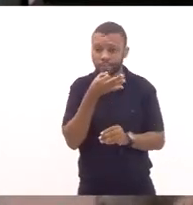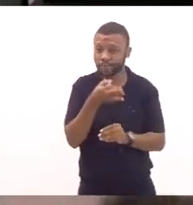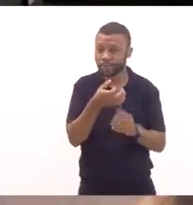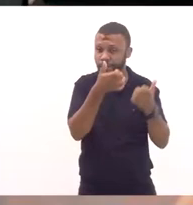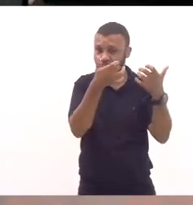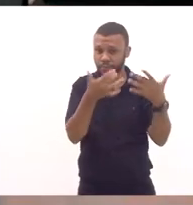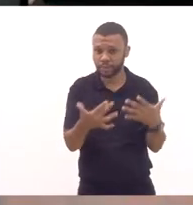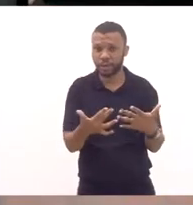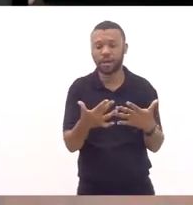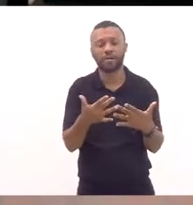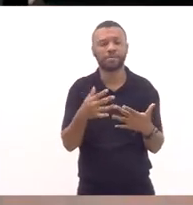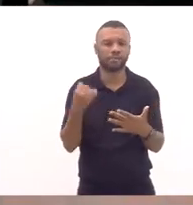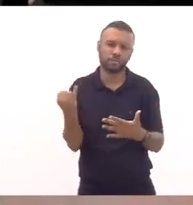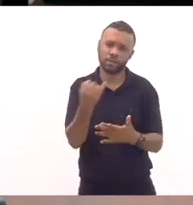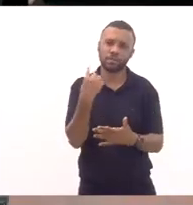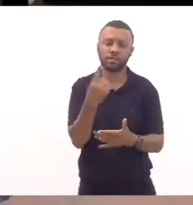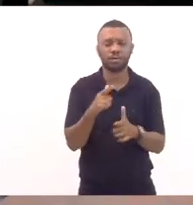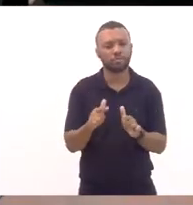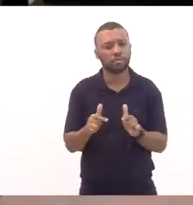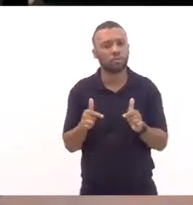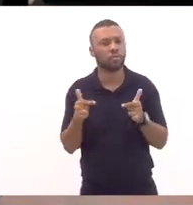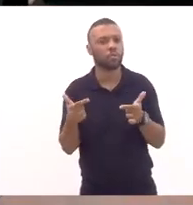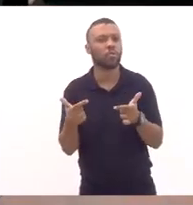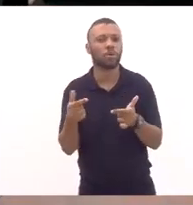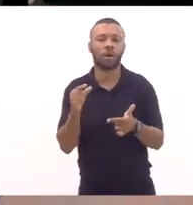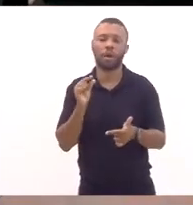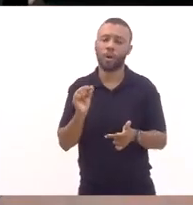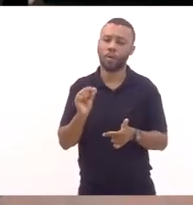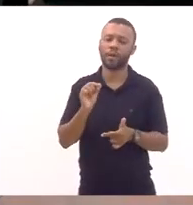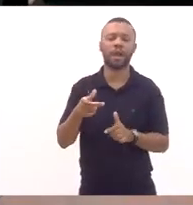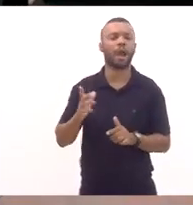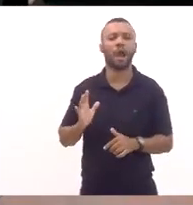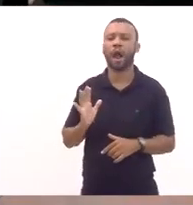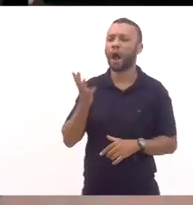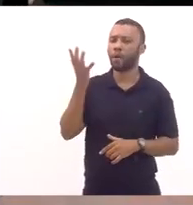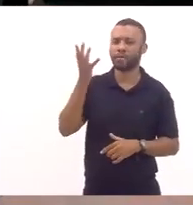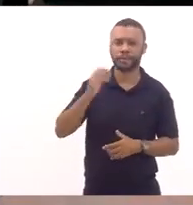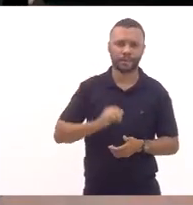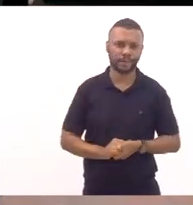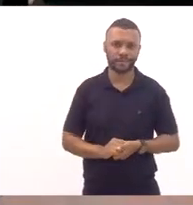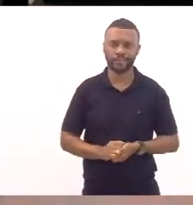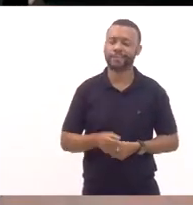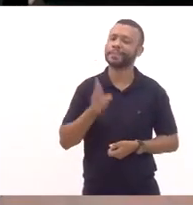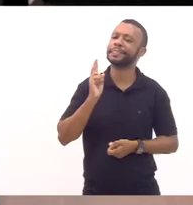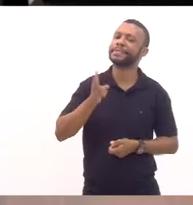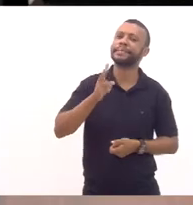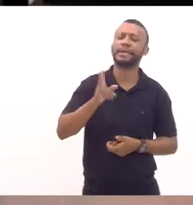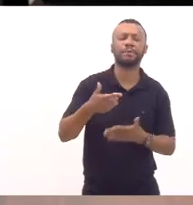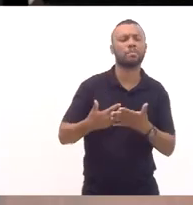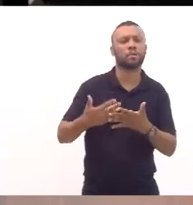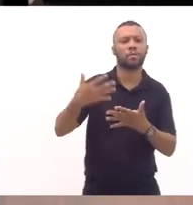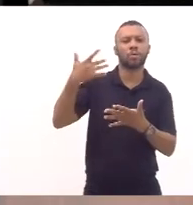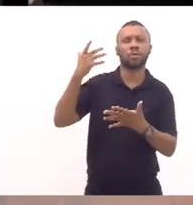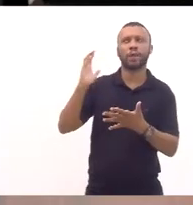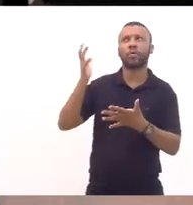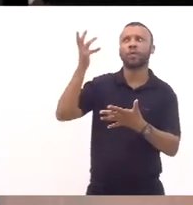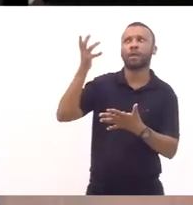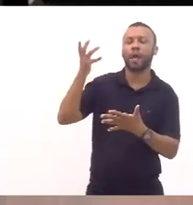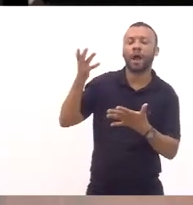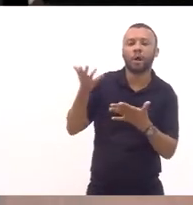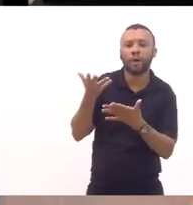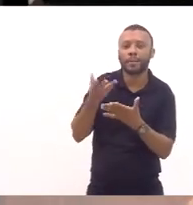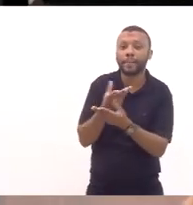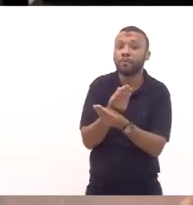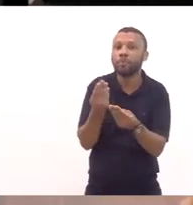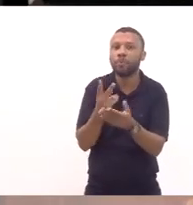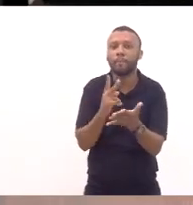destacar isso, nós fizemos aqui, porque o que, que acontece, o que sempre aconteceu, e agora tem acontecido muito,